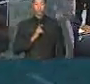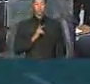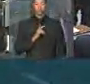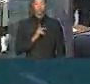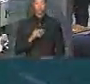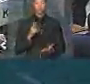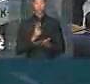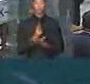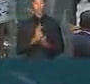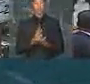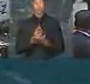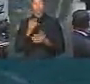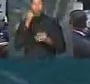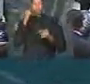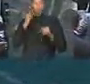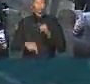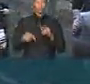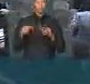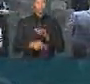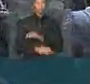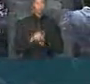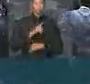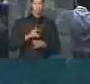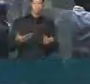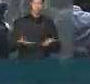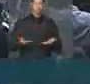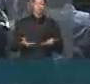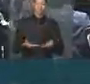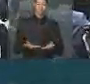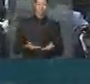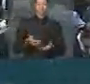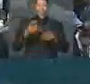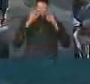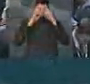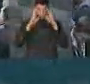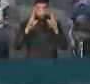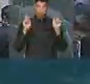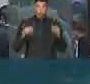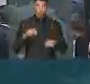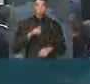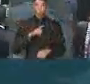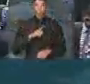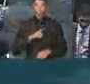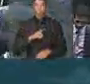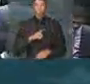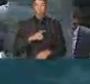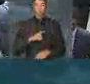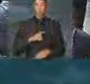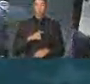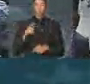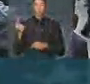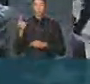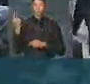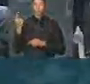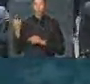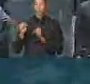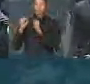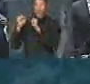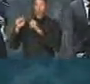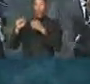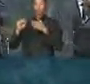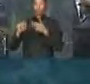apesar das discordâncias profundas que temos hoje o respeito que se deve ter a independência dos